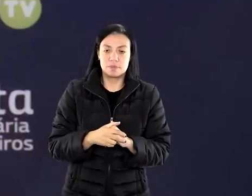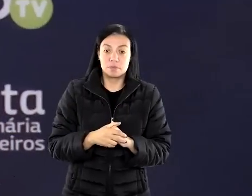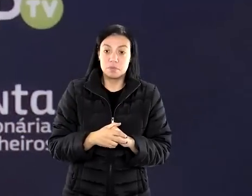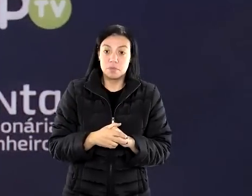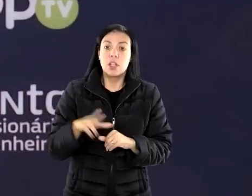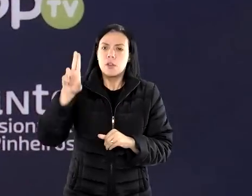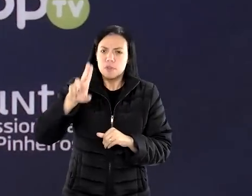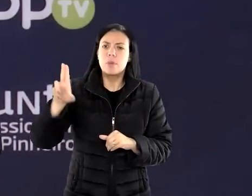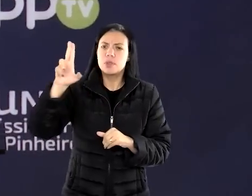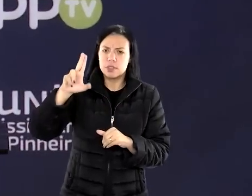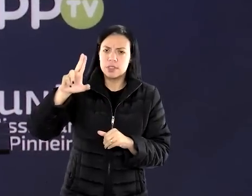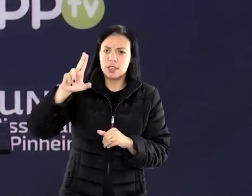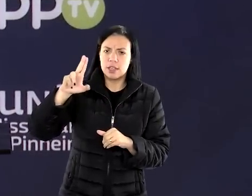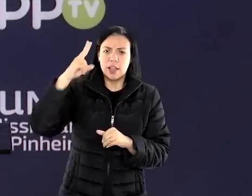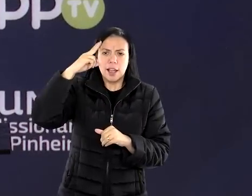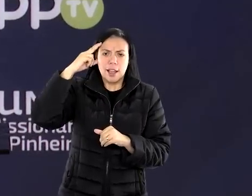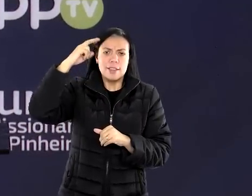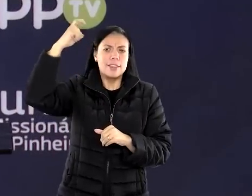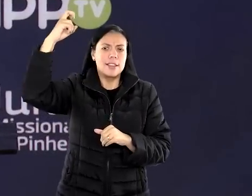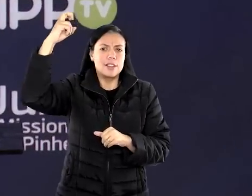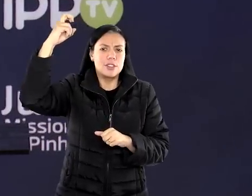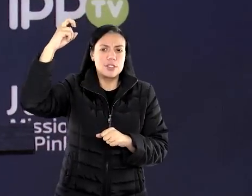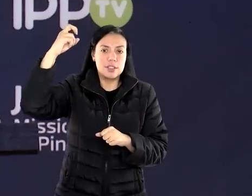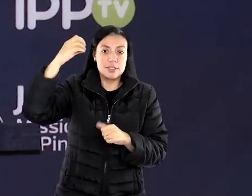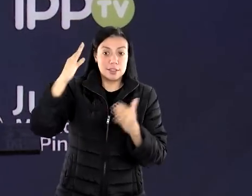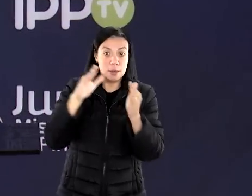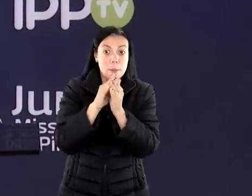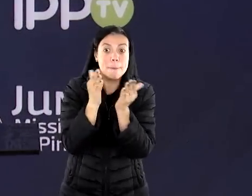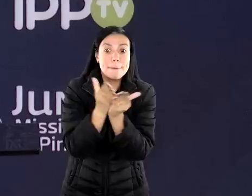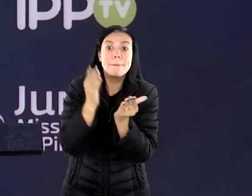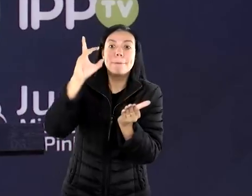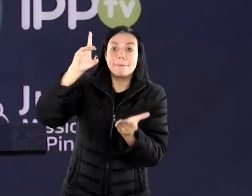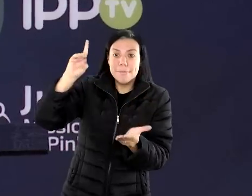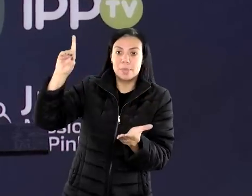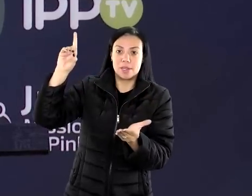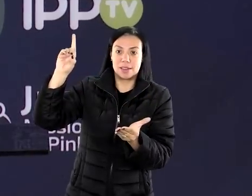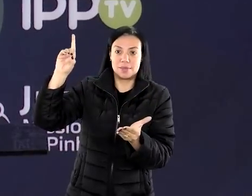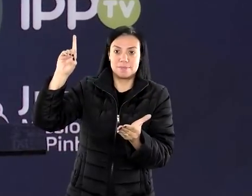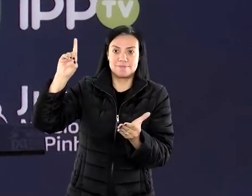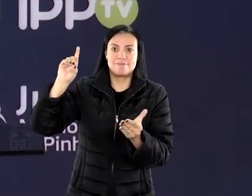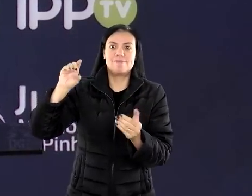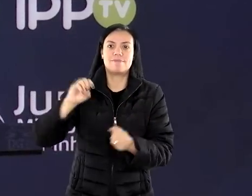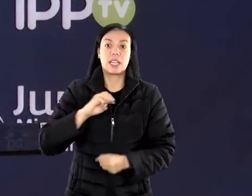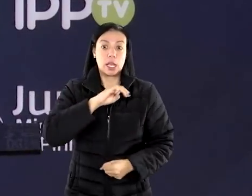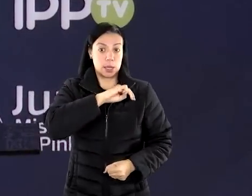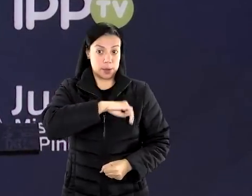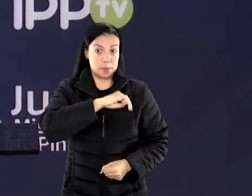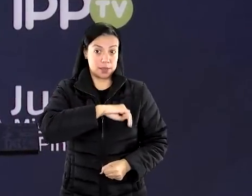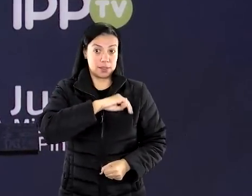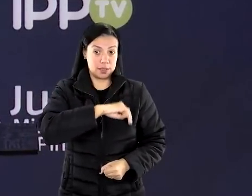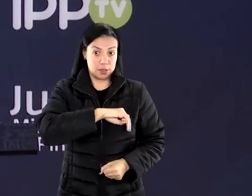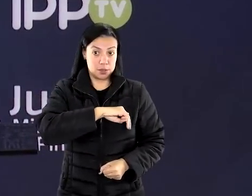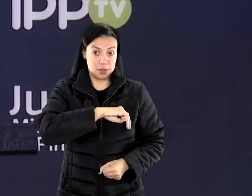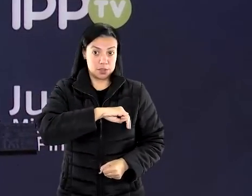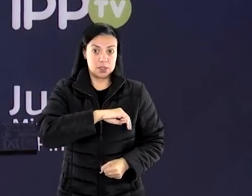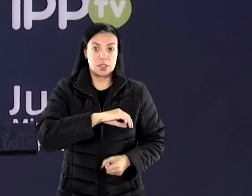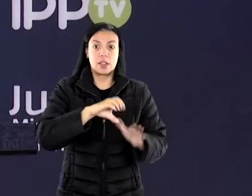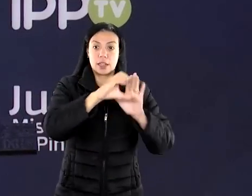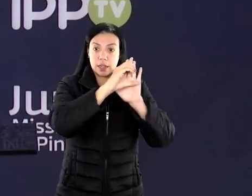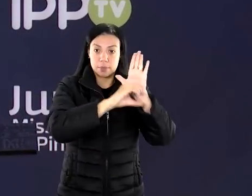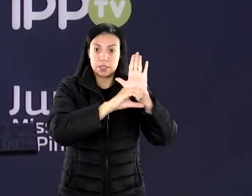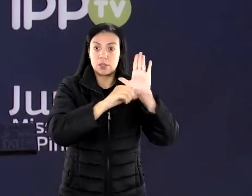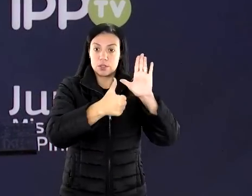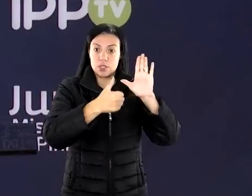Veja, por favor, lá em Mateus, capítulo 16, texto paralelo desse texto.